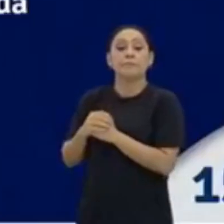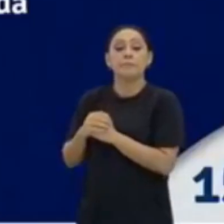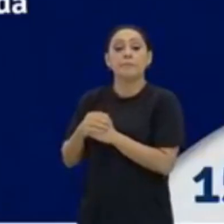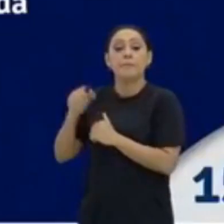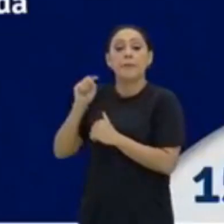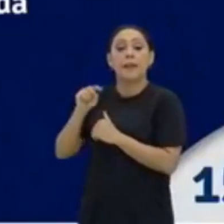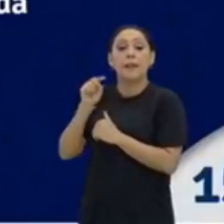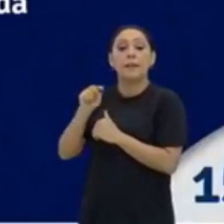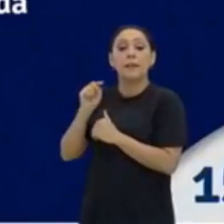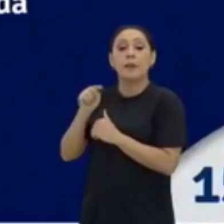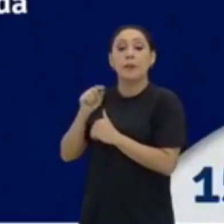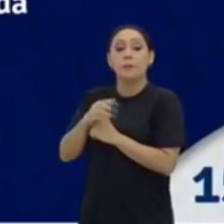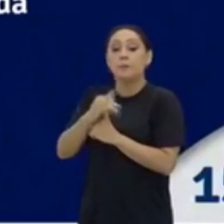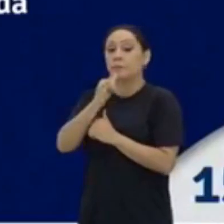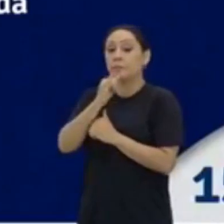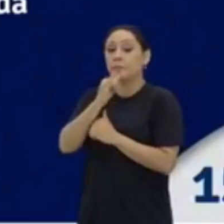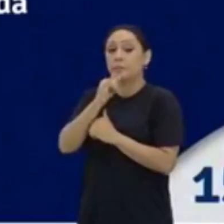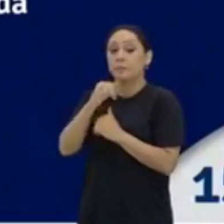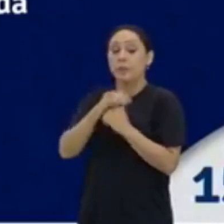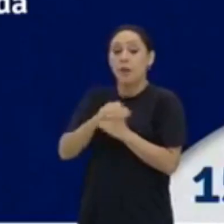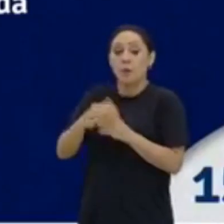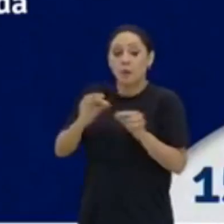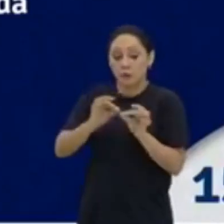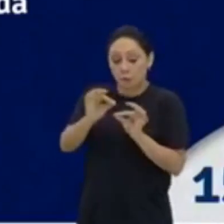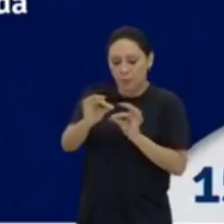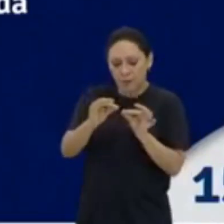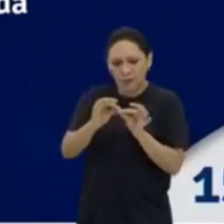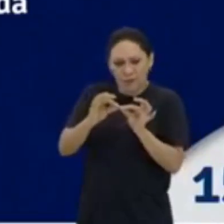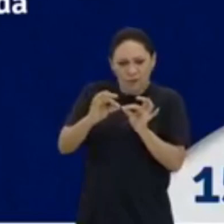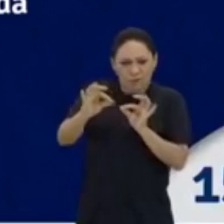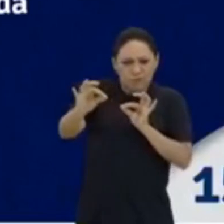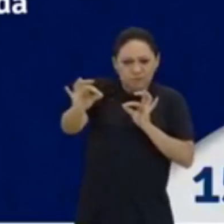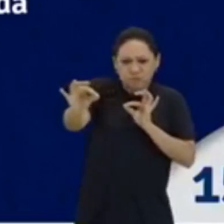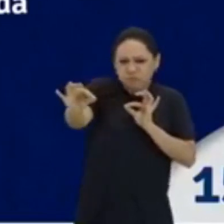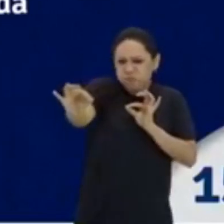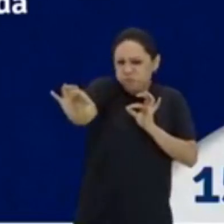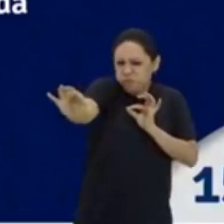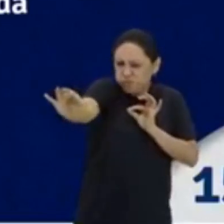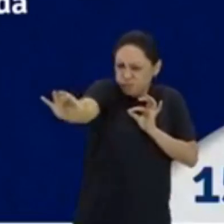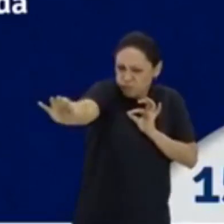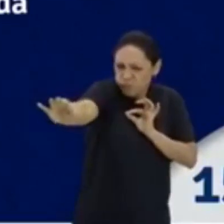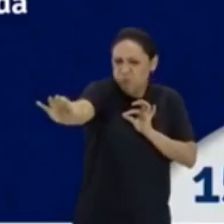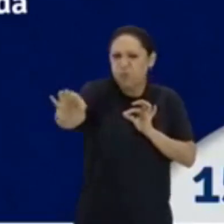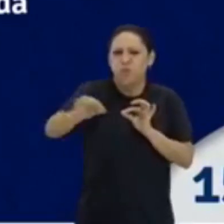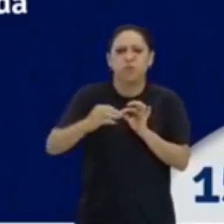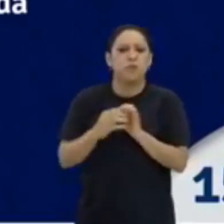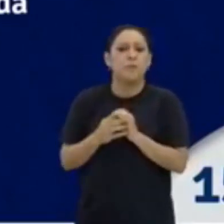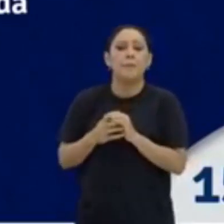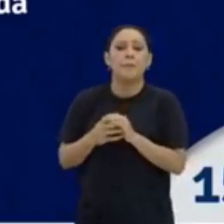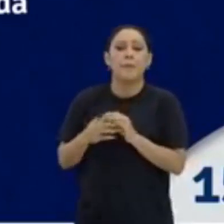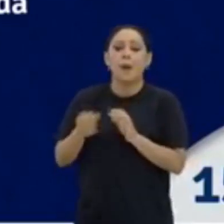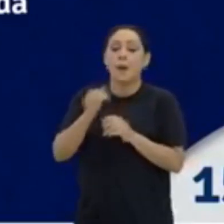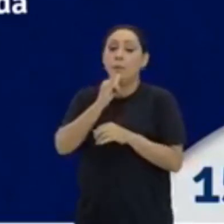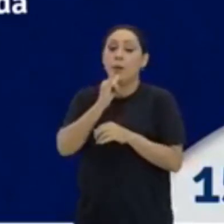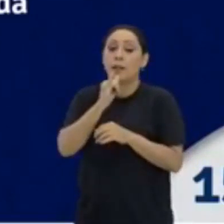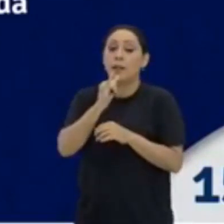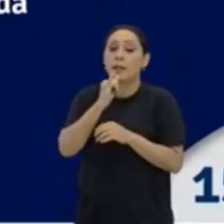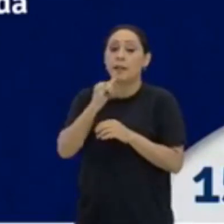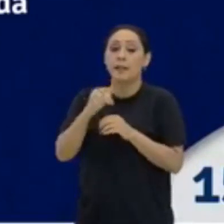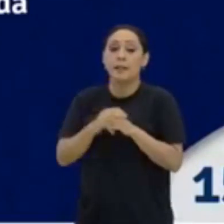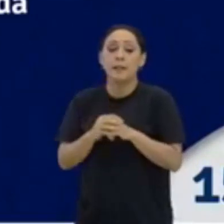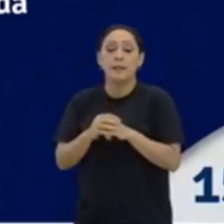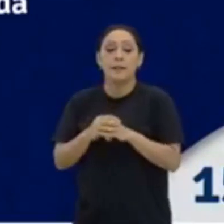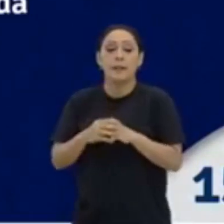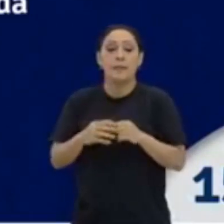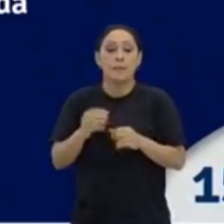Aqui, Fernando. Quando medimos distâncias muito grandes, mas são muito, muito, muito grandes, como a distância entre